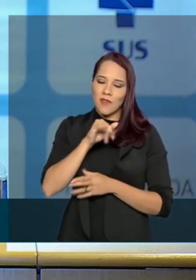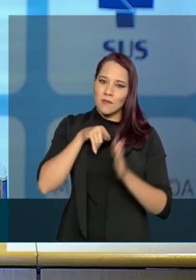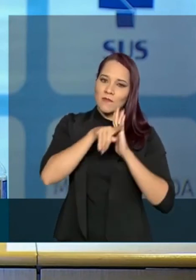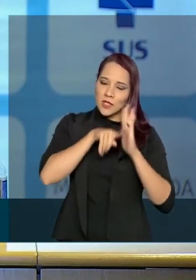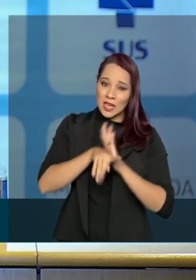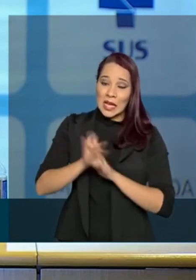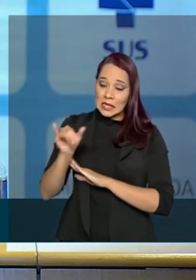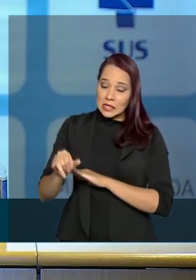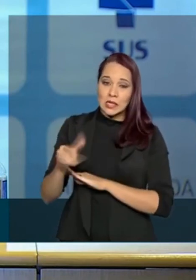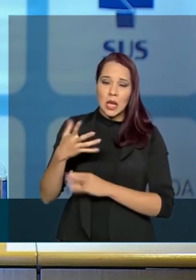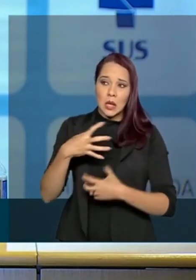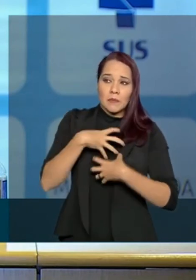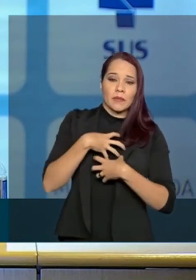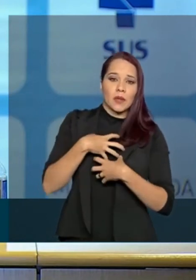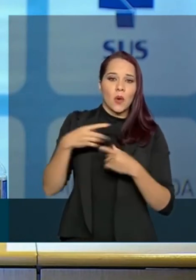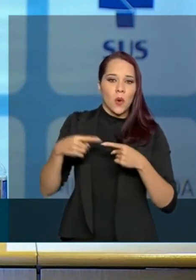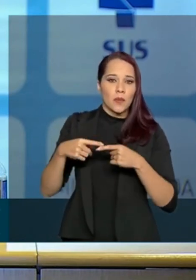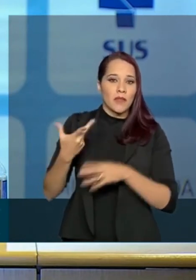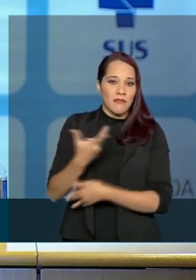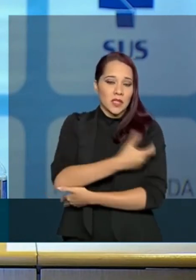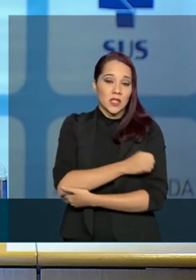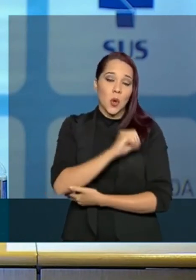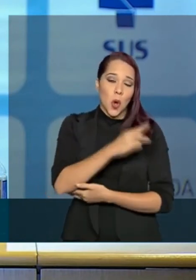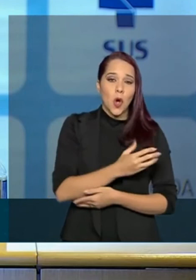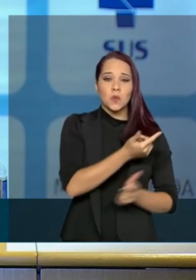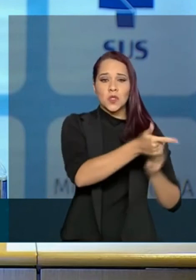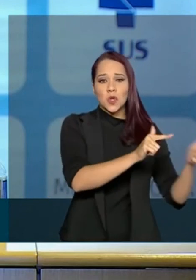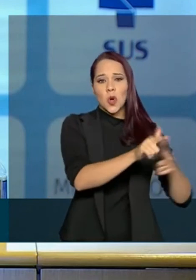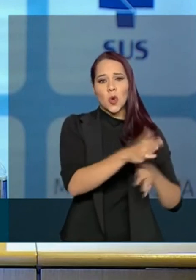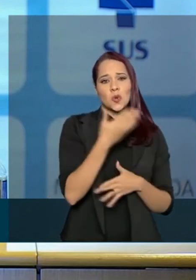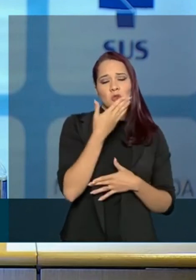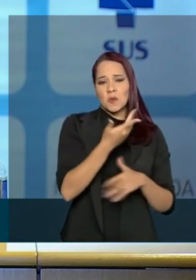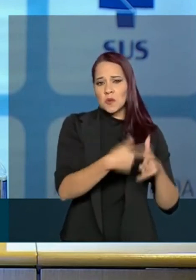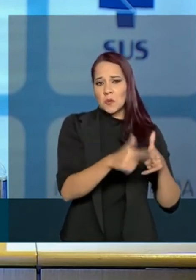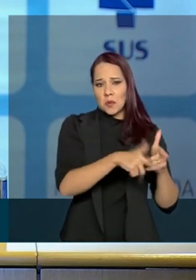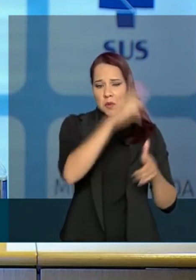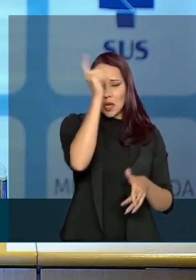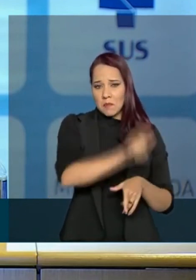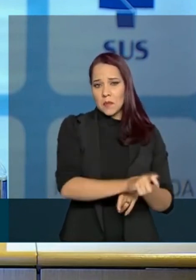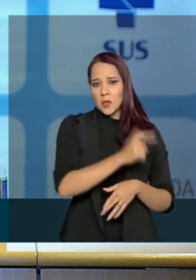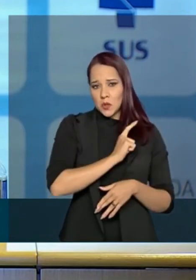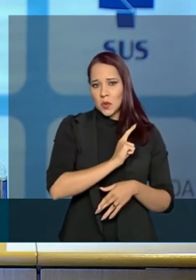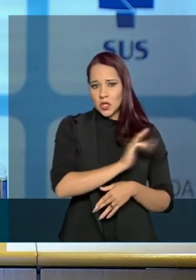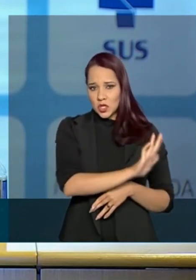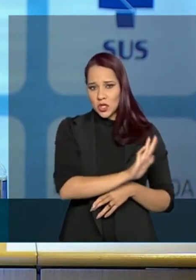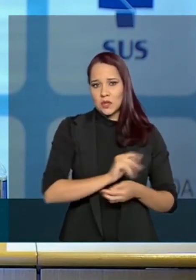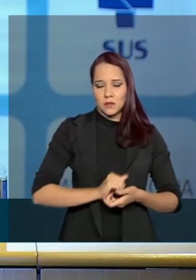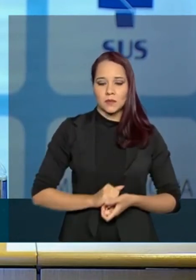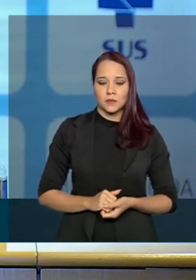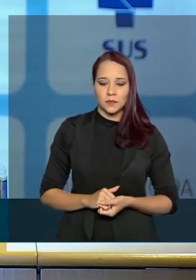da vacina que estava sendo testada ou se foi de alguma outra morbidade que o paciente